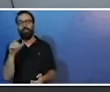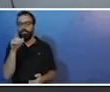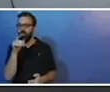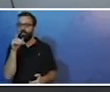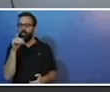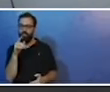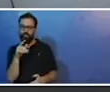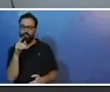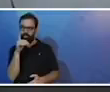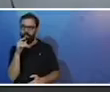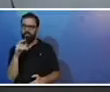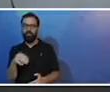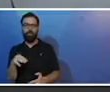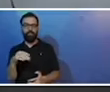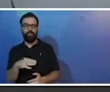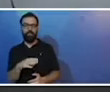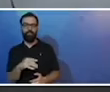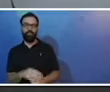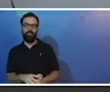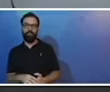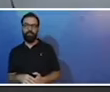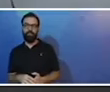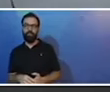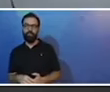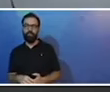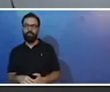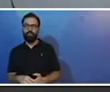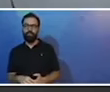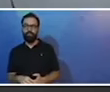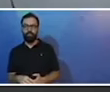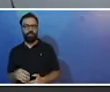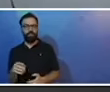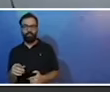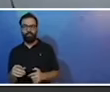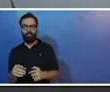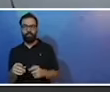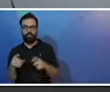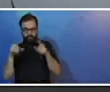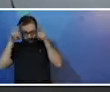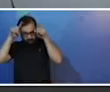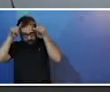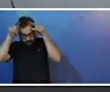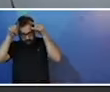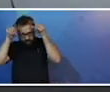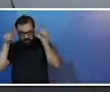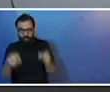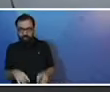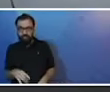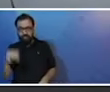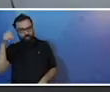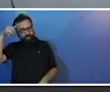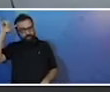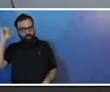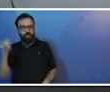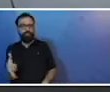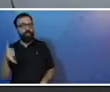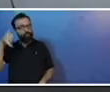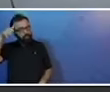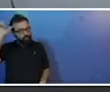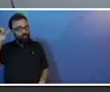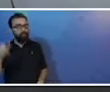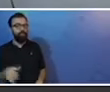estava a água no seu lugar quem que veio depois da água veio o boi te fazer mal boi ve beber a